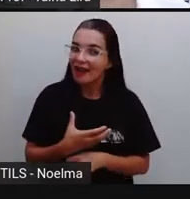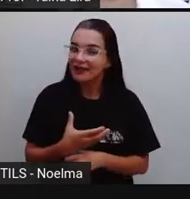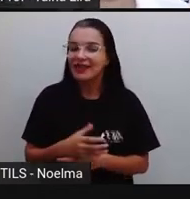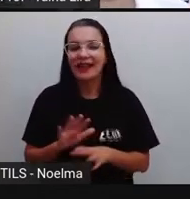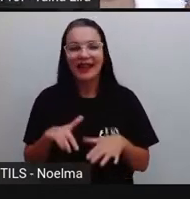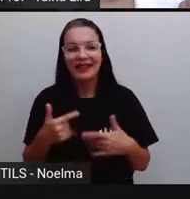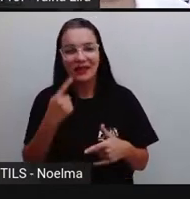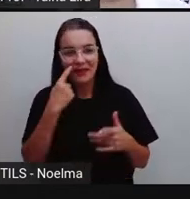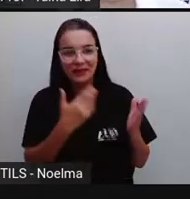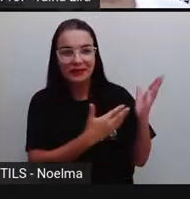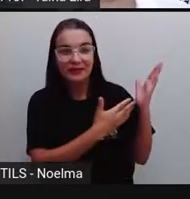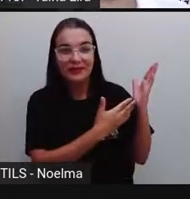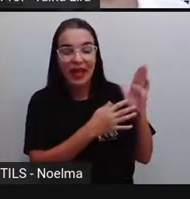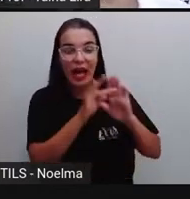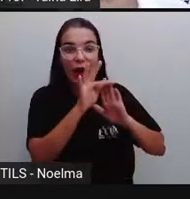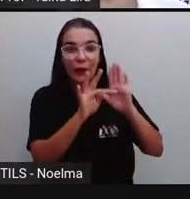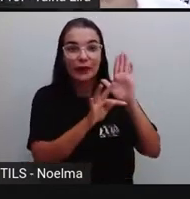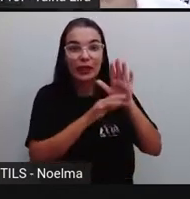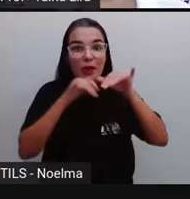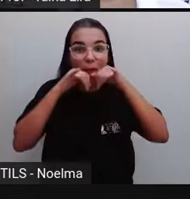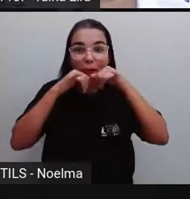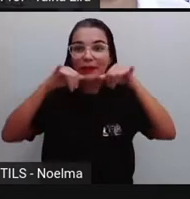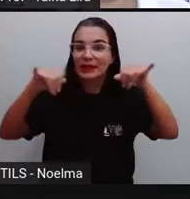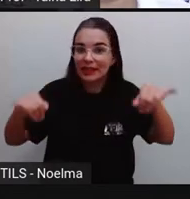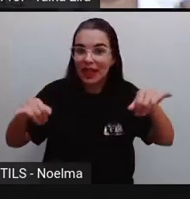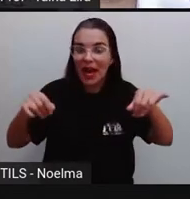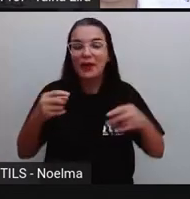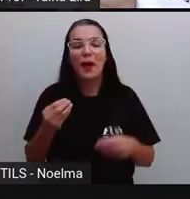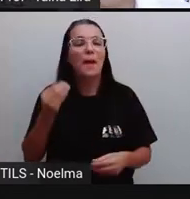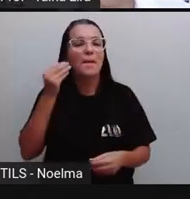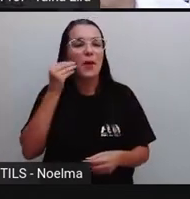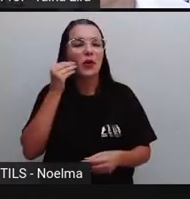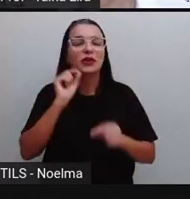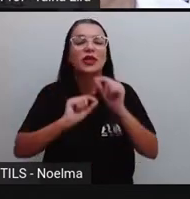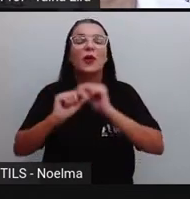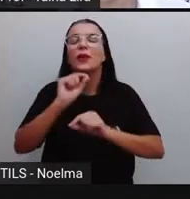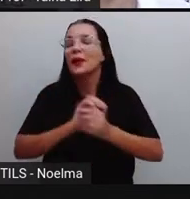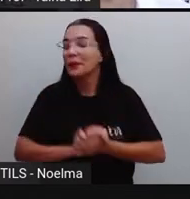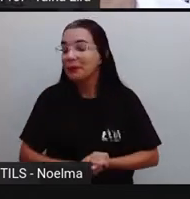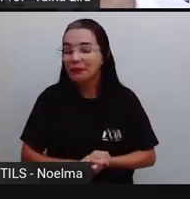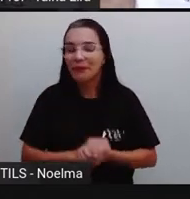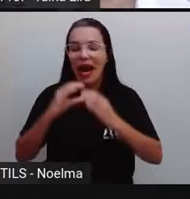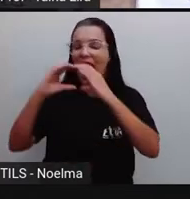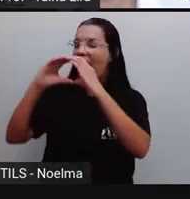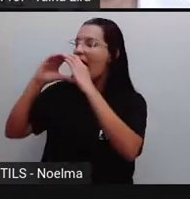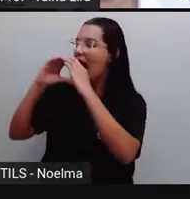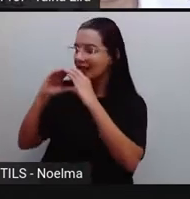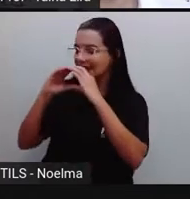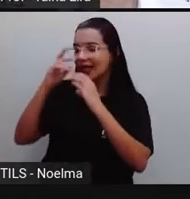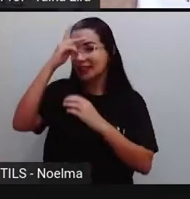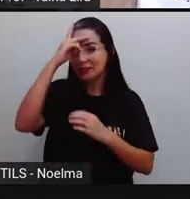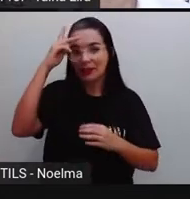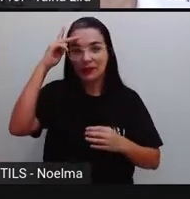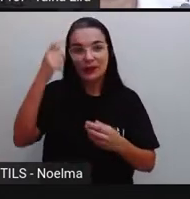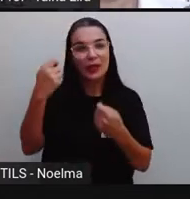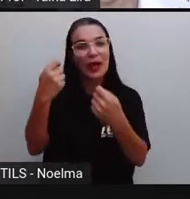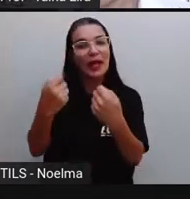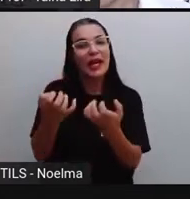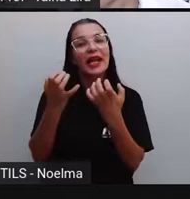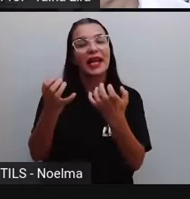publicitário que está aí indicando, né, esse hambúrguer para o consumidor. Então, observem